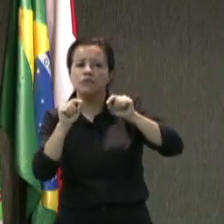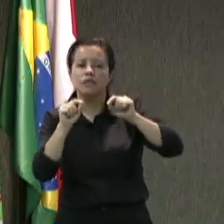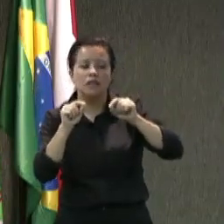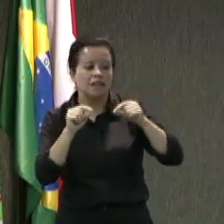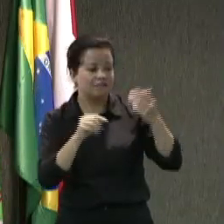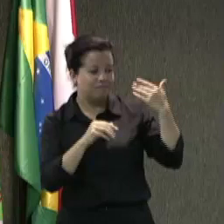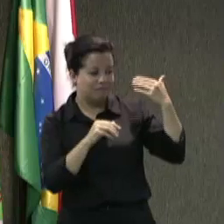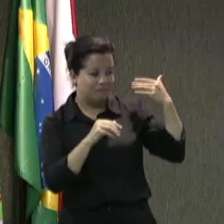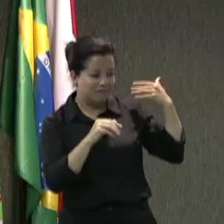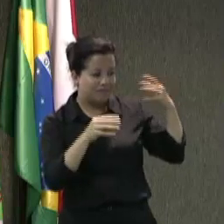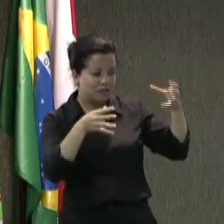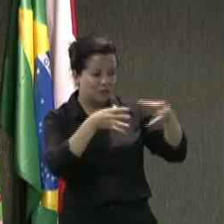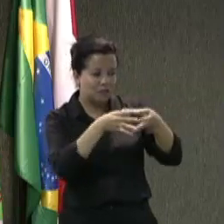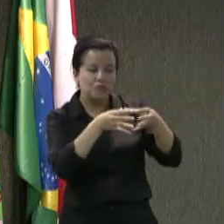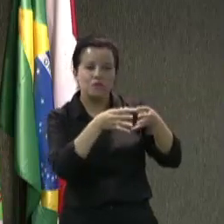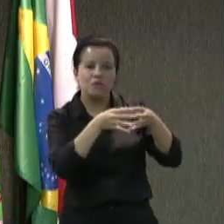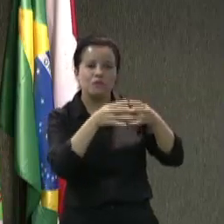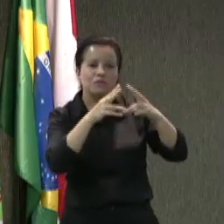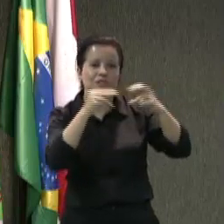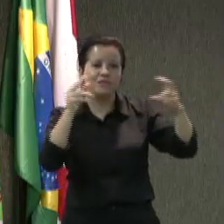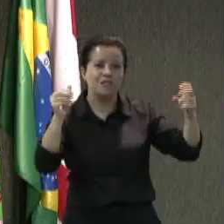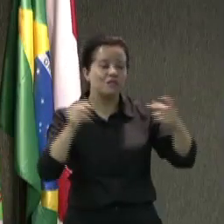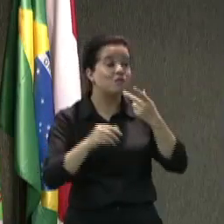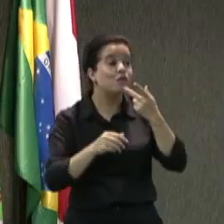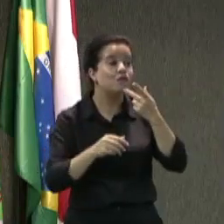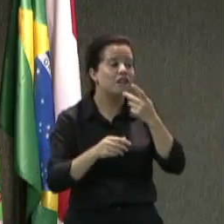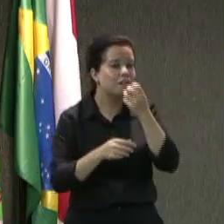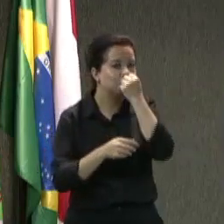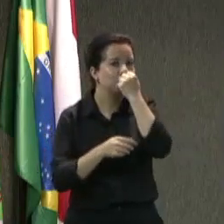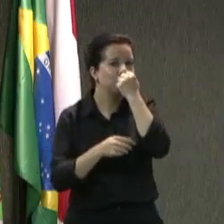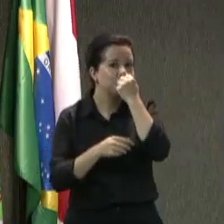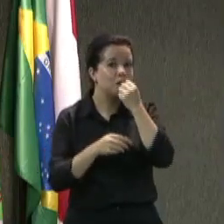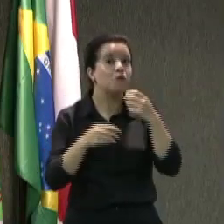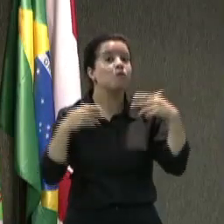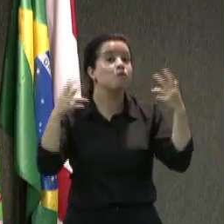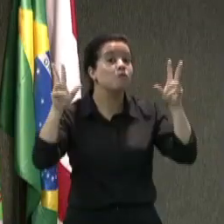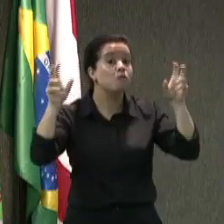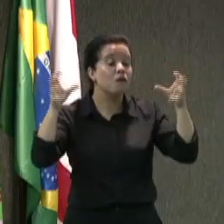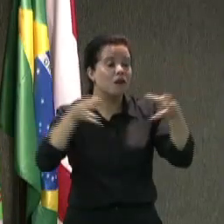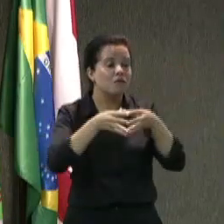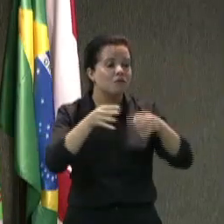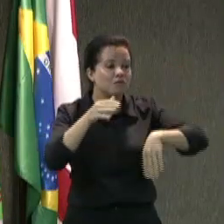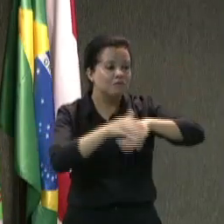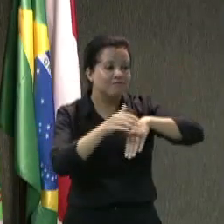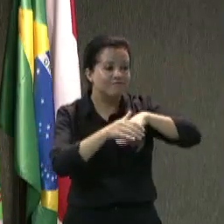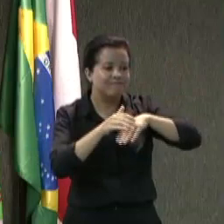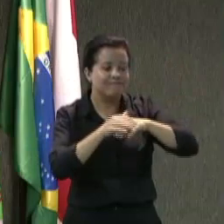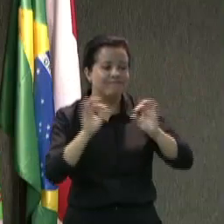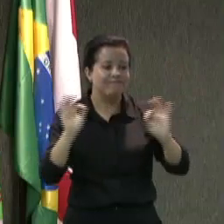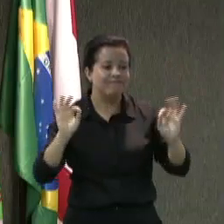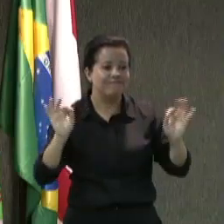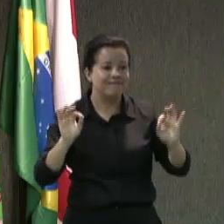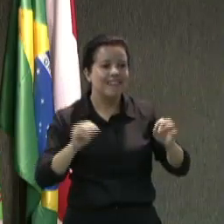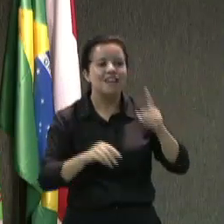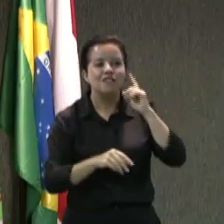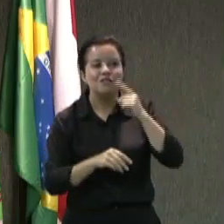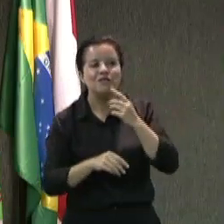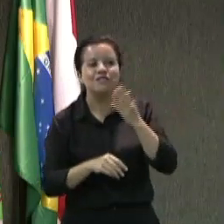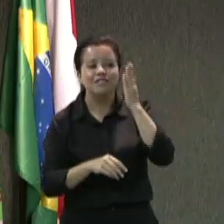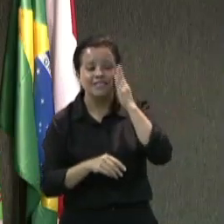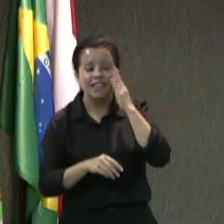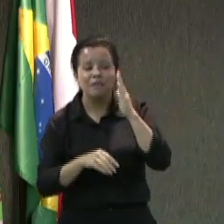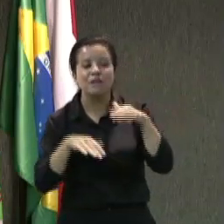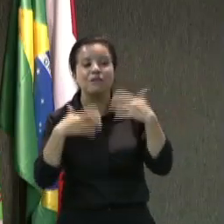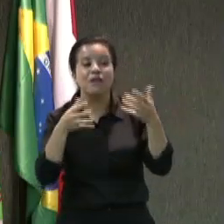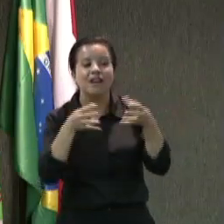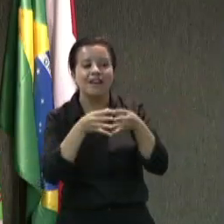time de futebol de Florianópolis, não vou falar qual é o time ainda, para mostrar para eles, quem é surdo vai saber qual é o time.